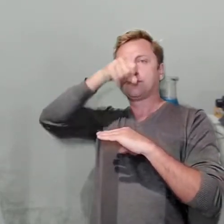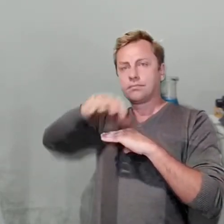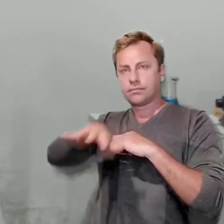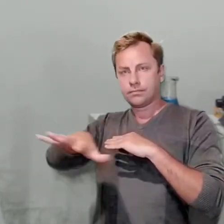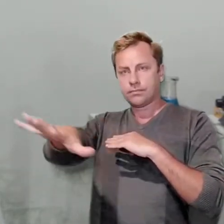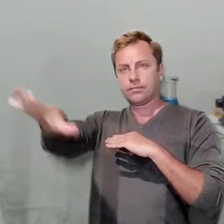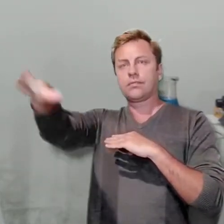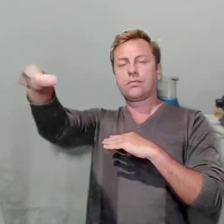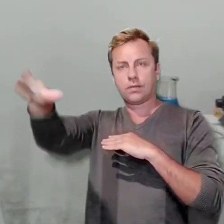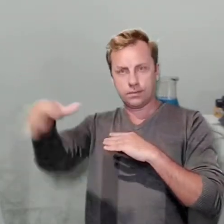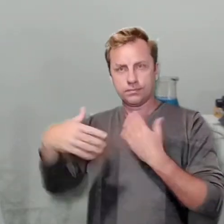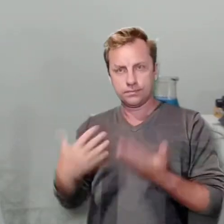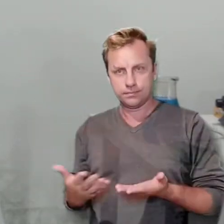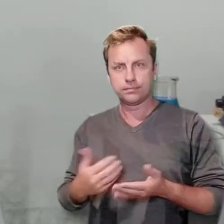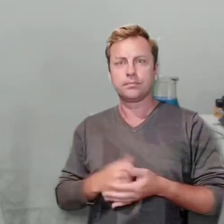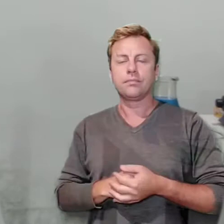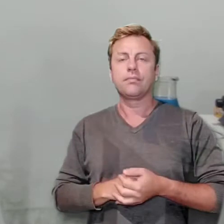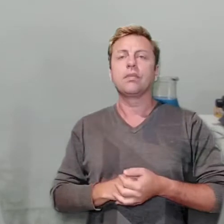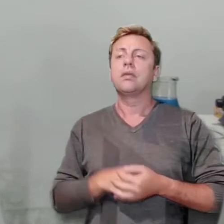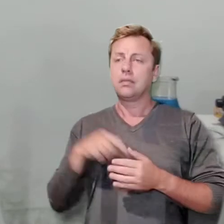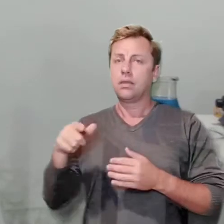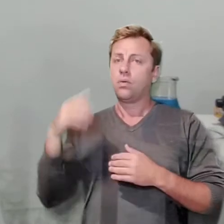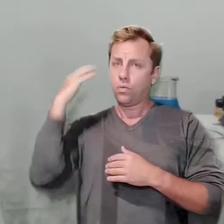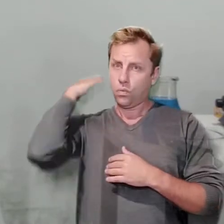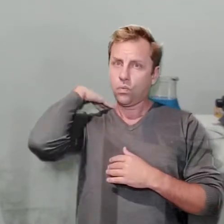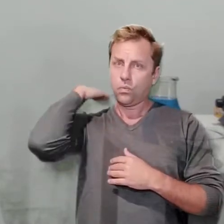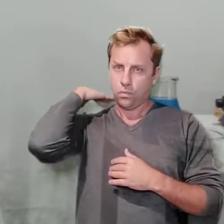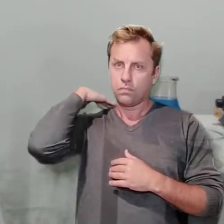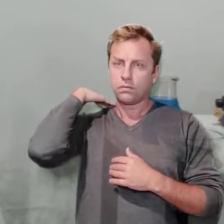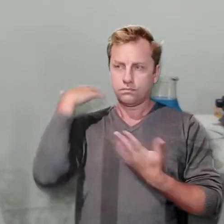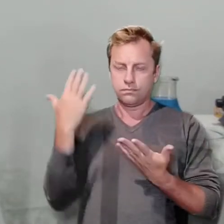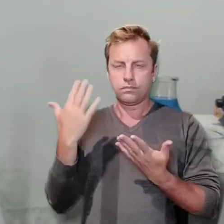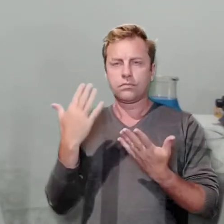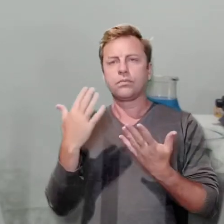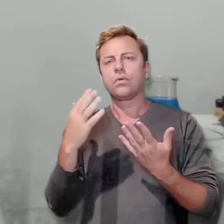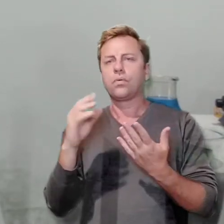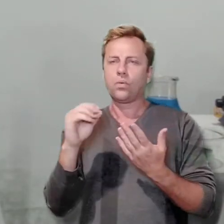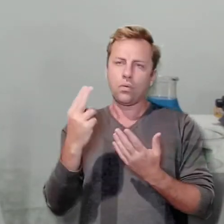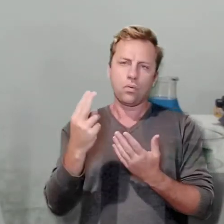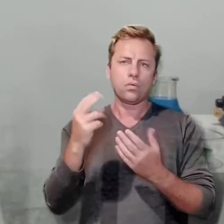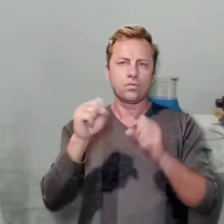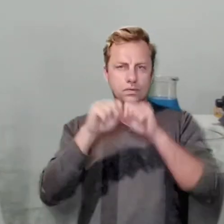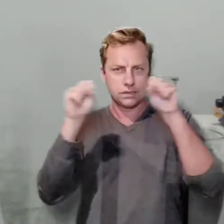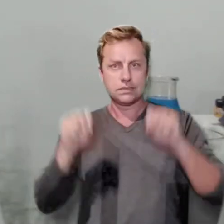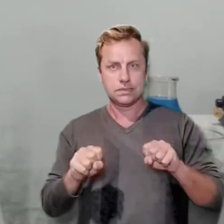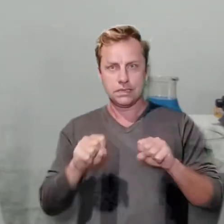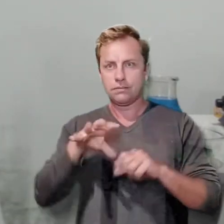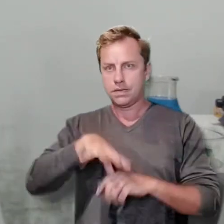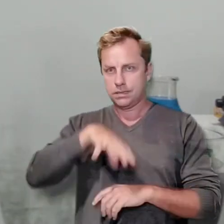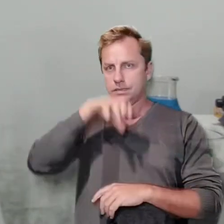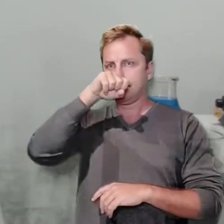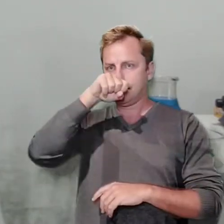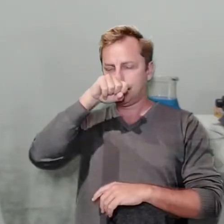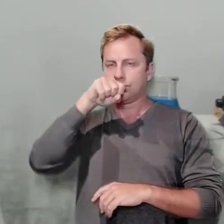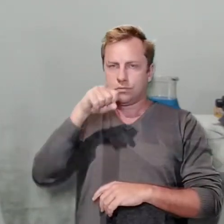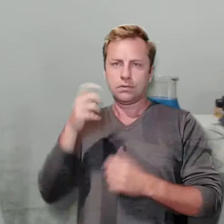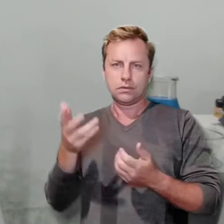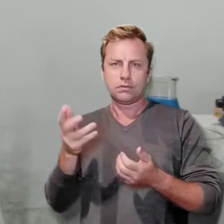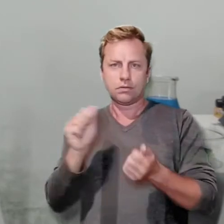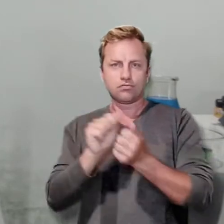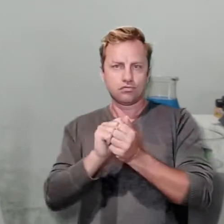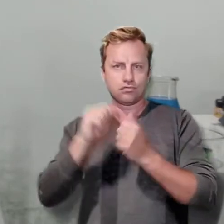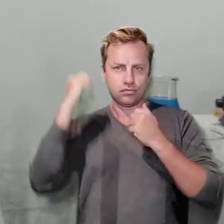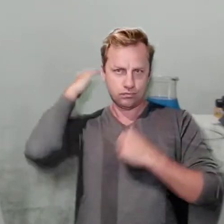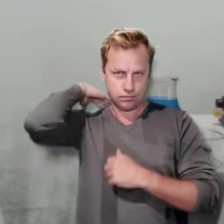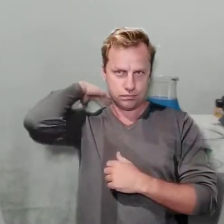ambiente. Então, os pulmões também, ou o nosso sistema respiratório, que é composto também pelos